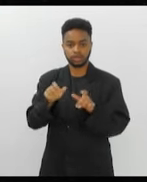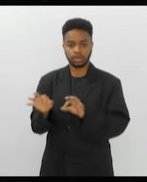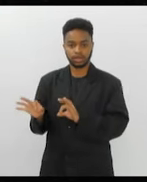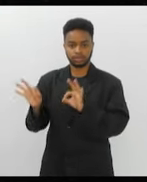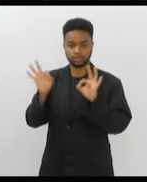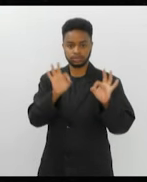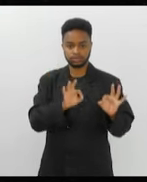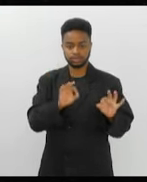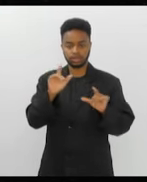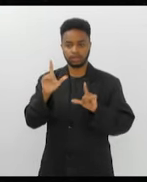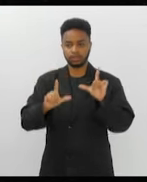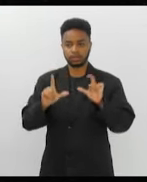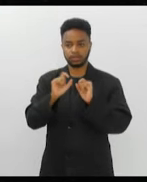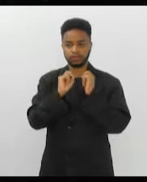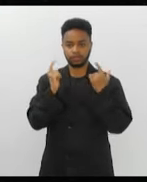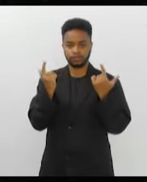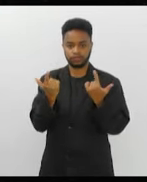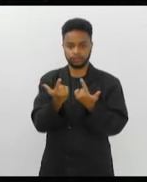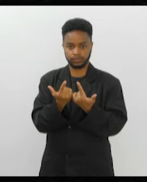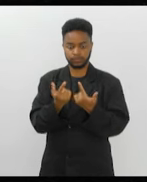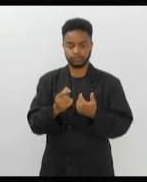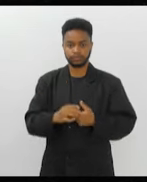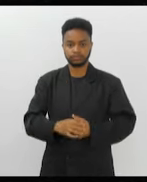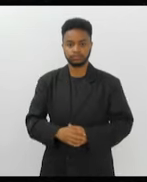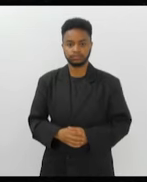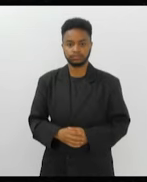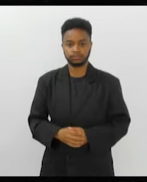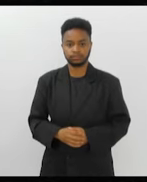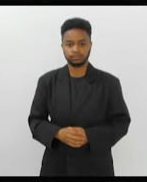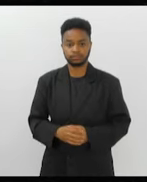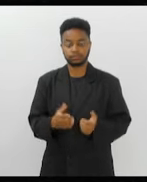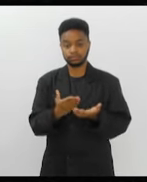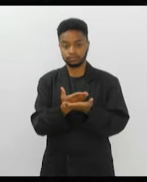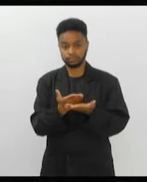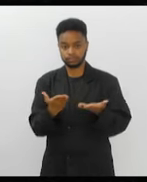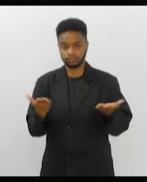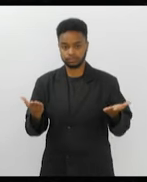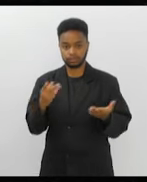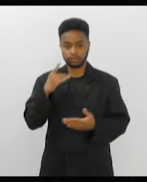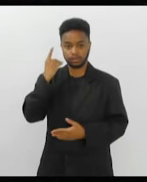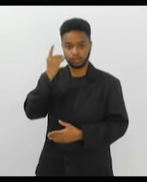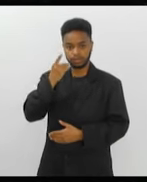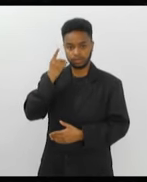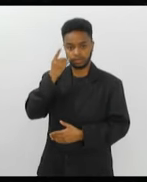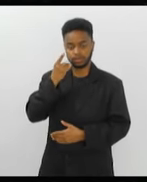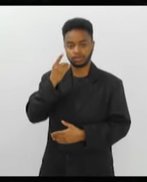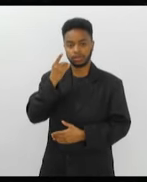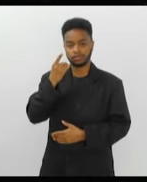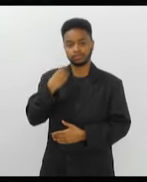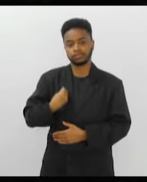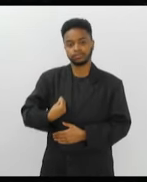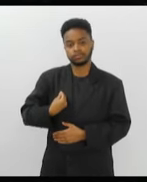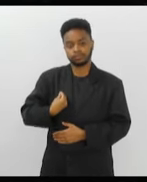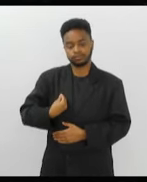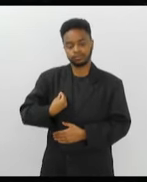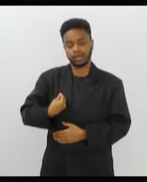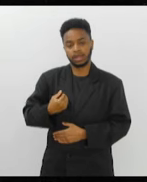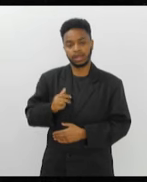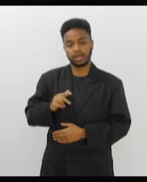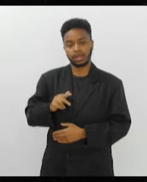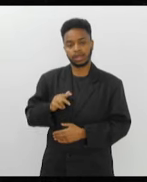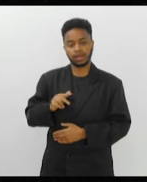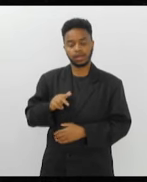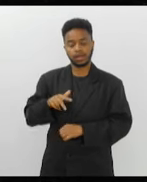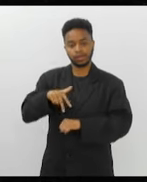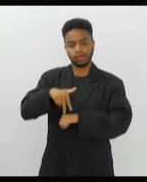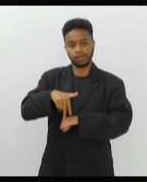telespectadores da TV Alerge, senhoras e senhores deputados que nos acompanham de